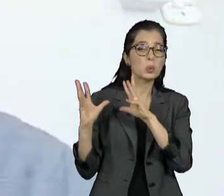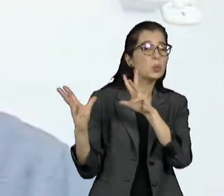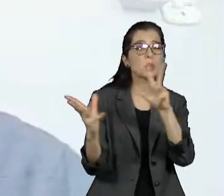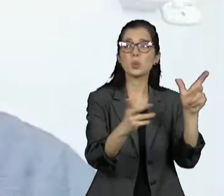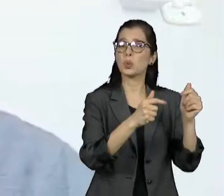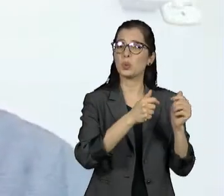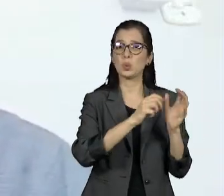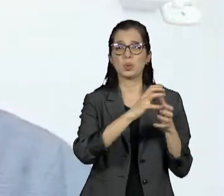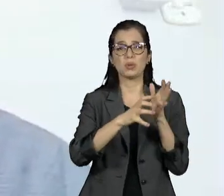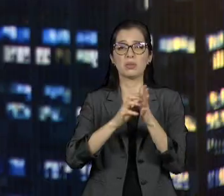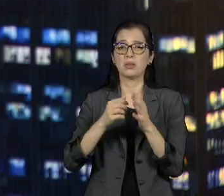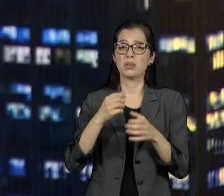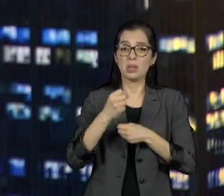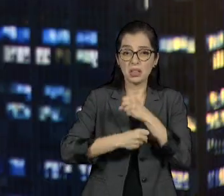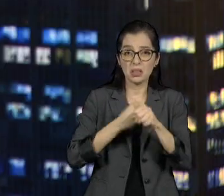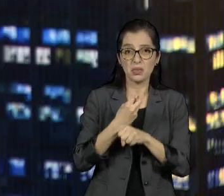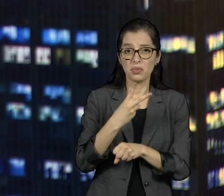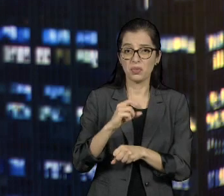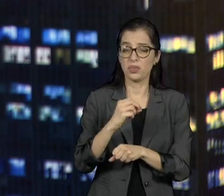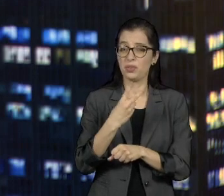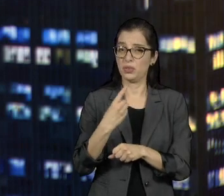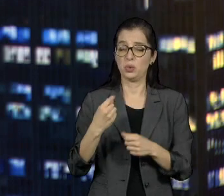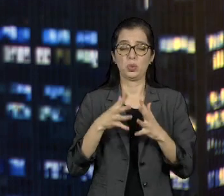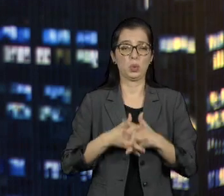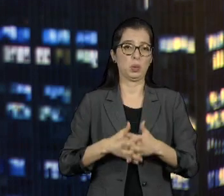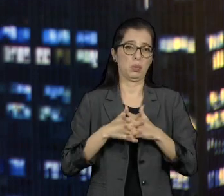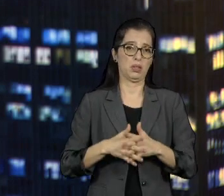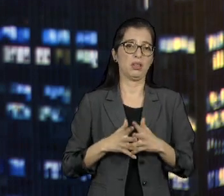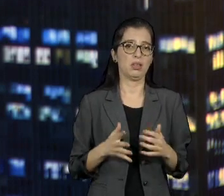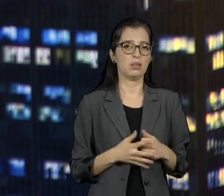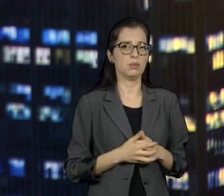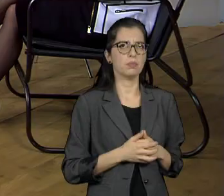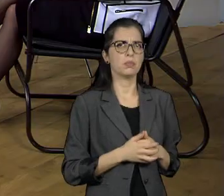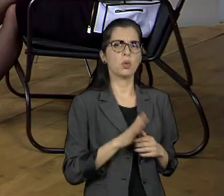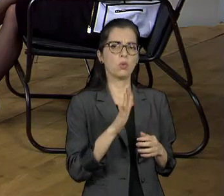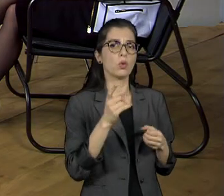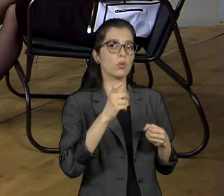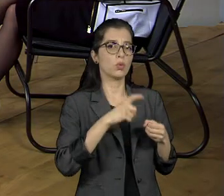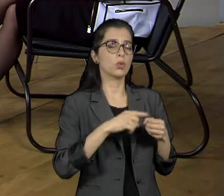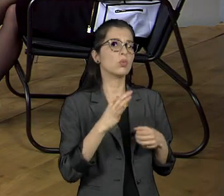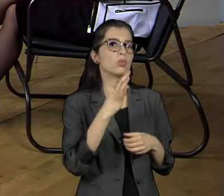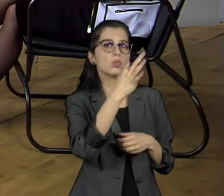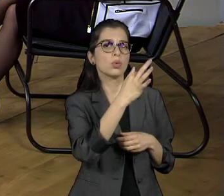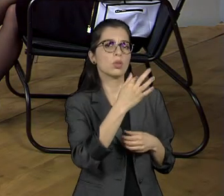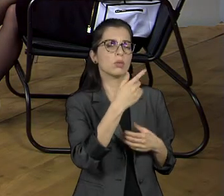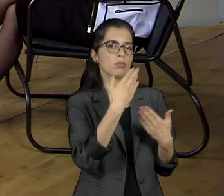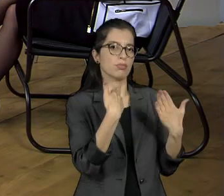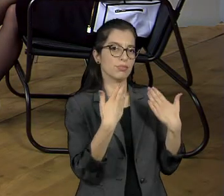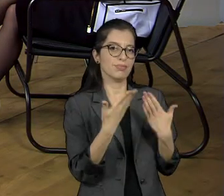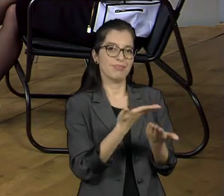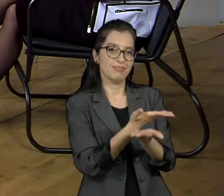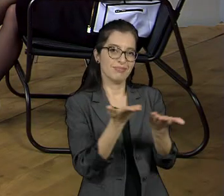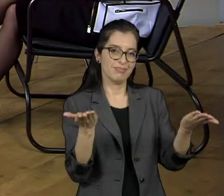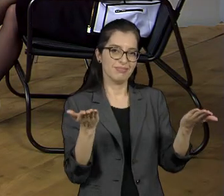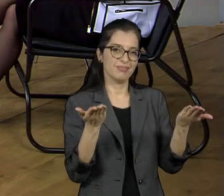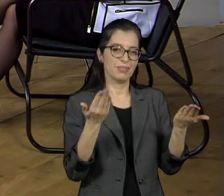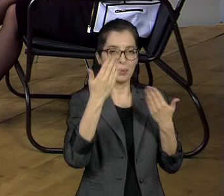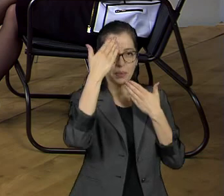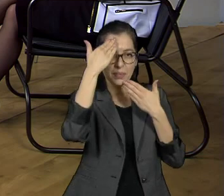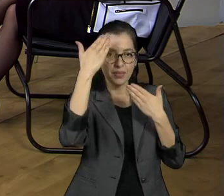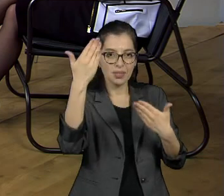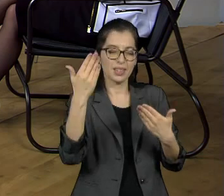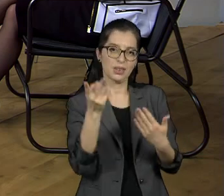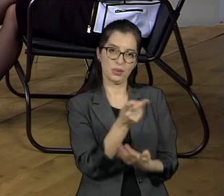2021. Com certeza, muito assunto. Espero recebê-los aqui de volta, então. Obrigada, professor Josué. Até uma